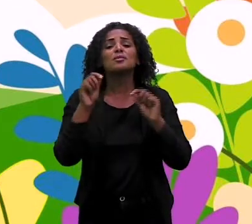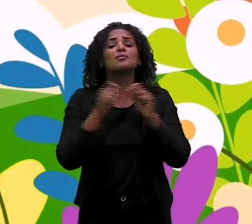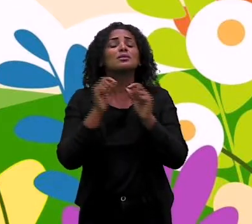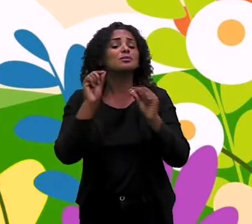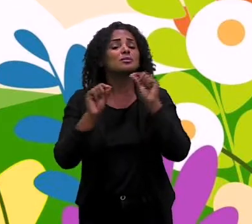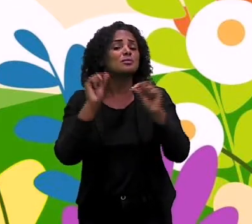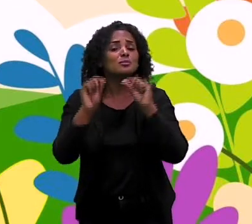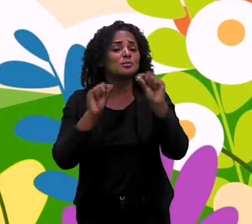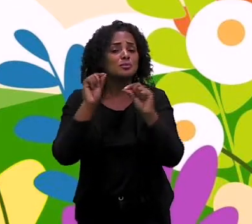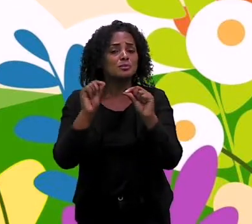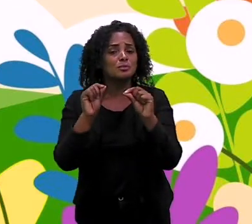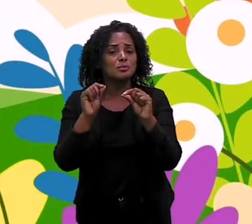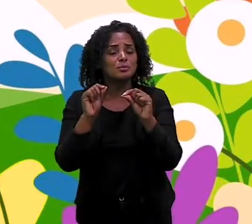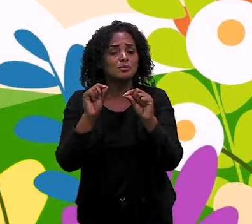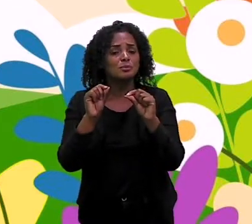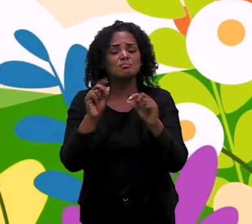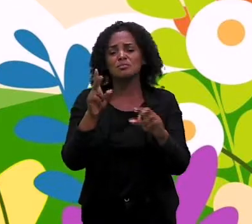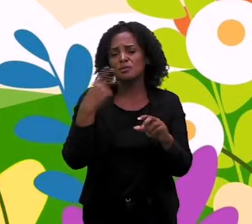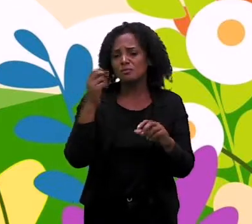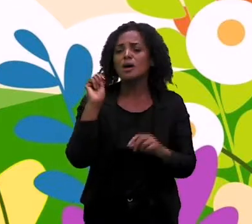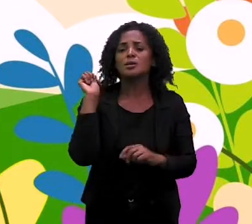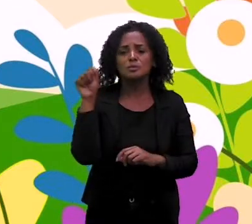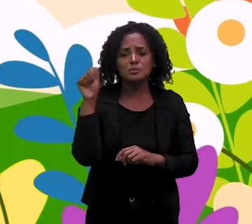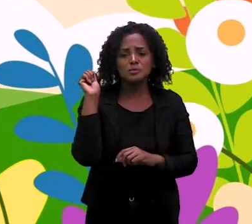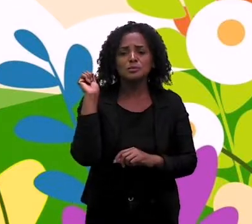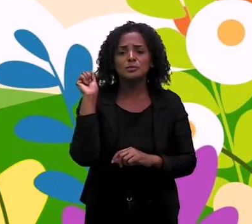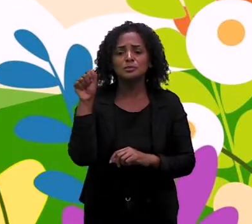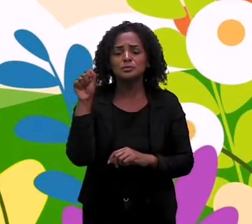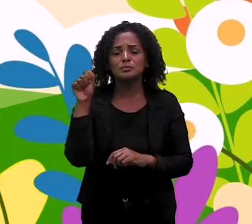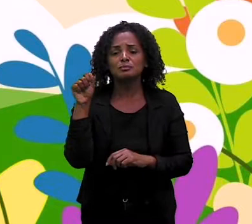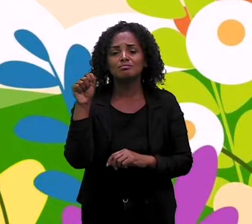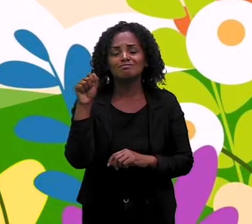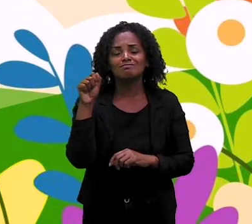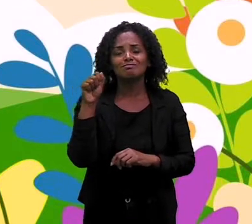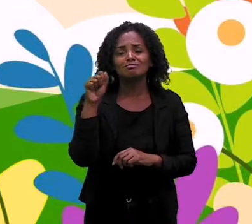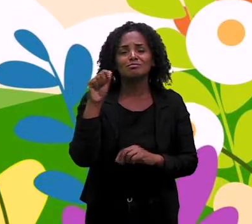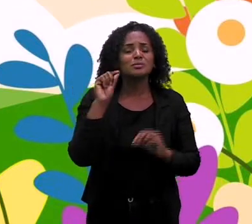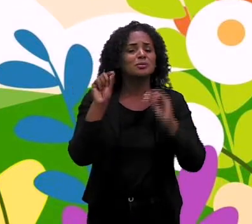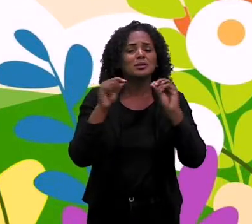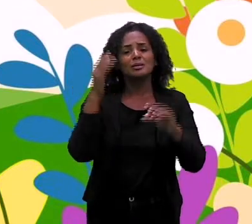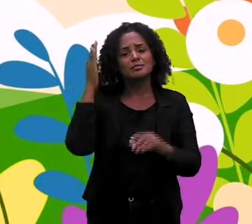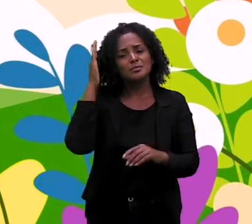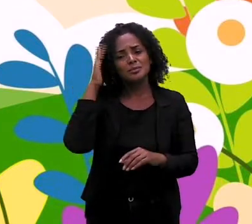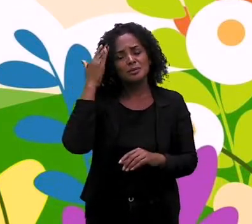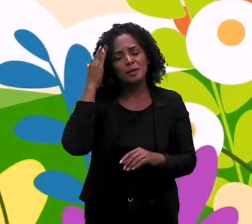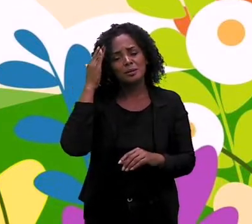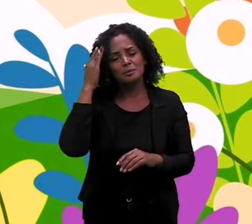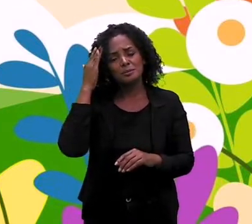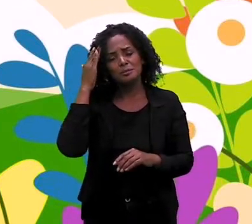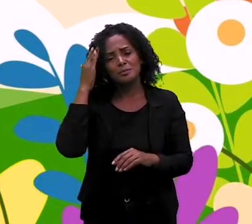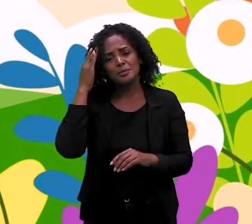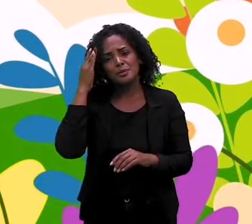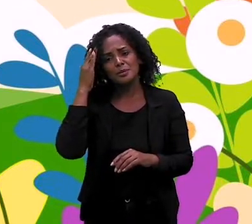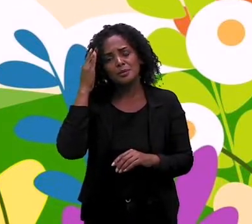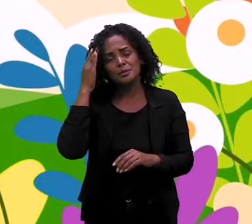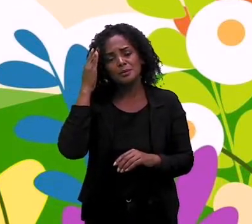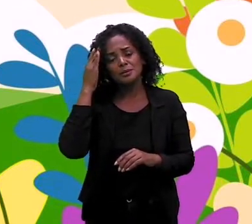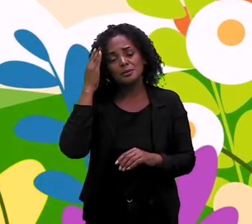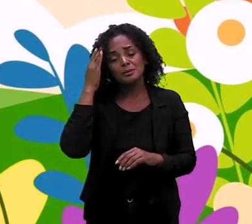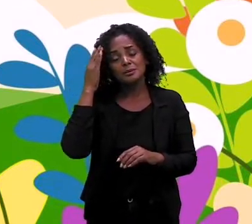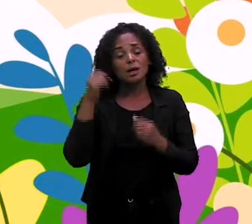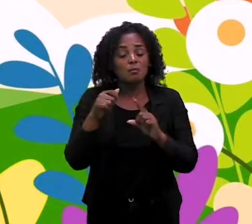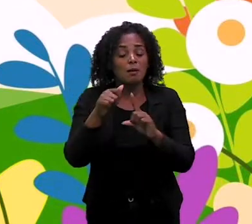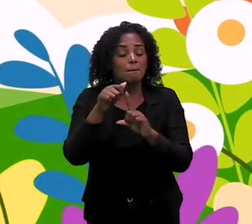aqui? Eu falo sim. Sabe o que é? É que nós estamos no mês de